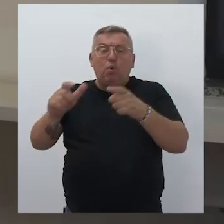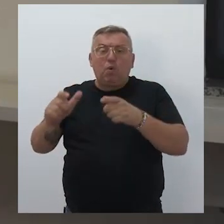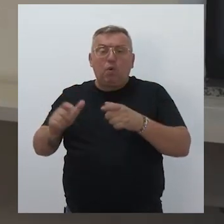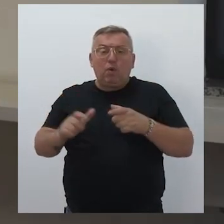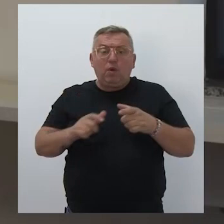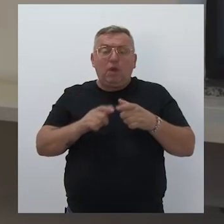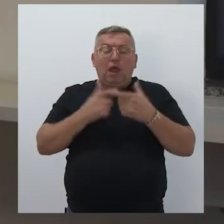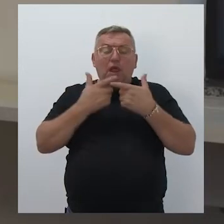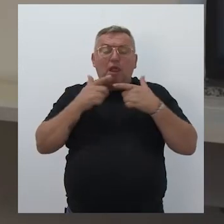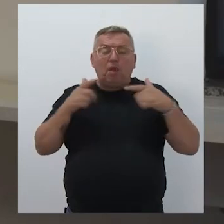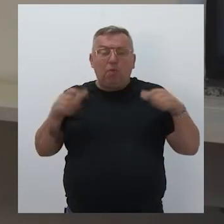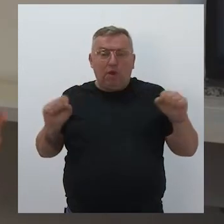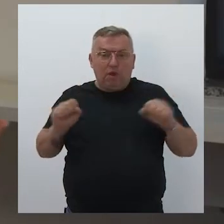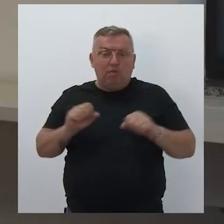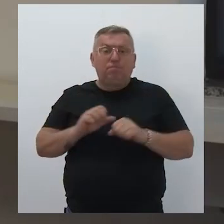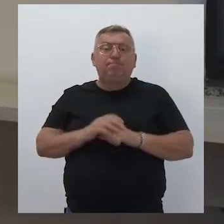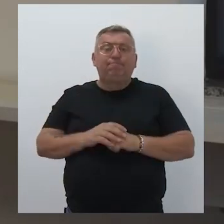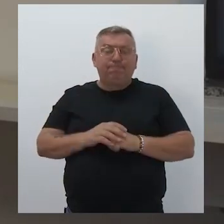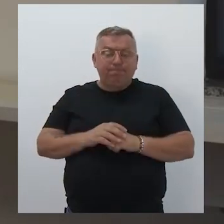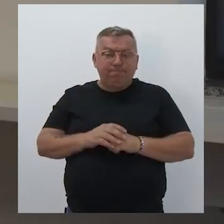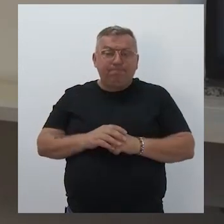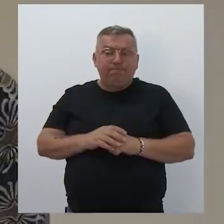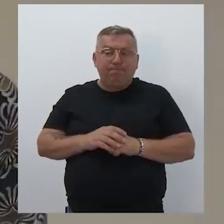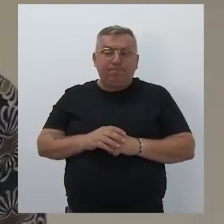de linguagens, né? Muito